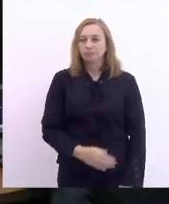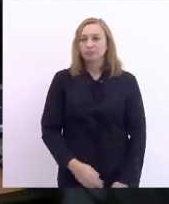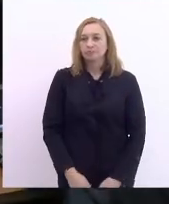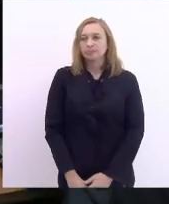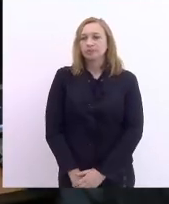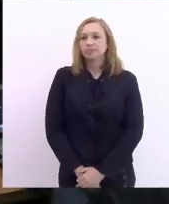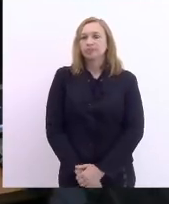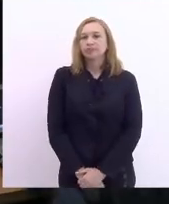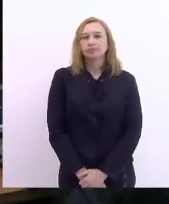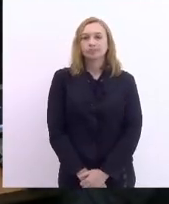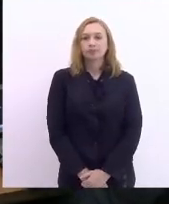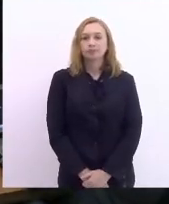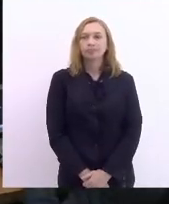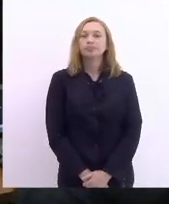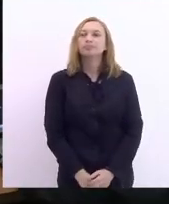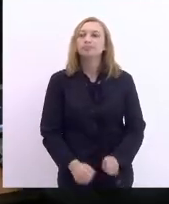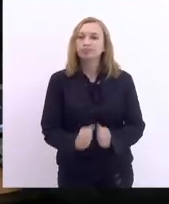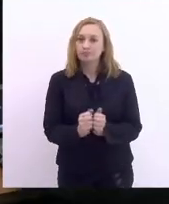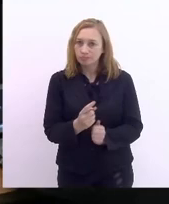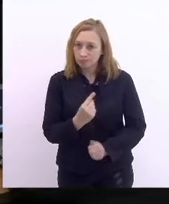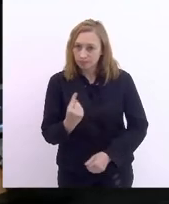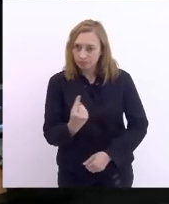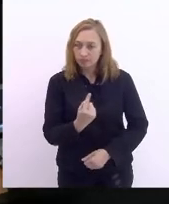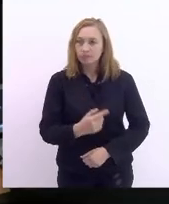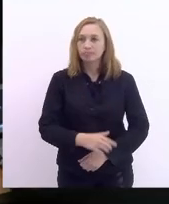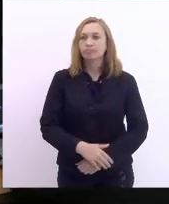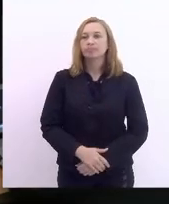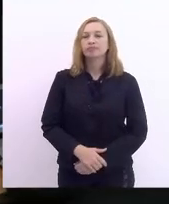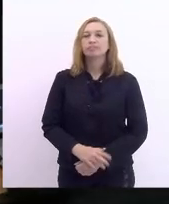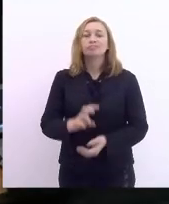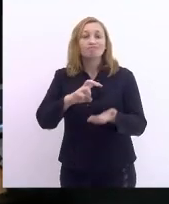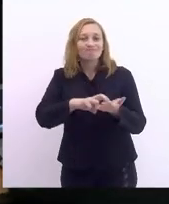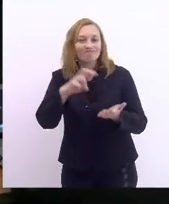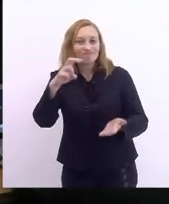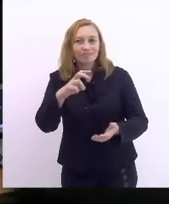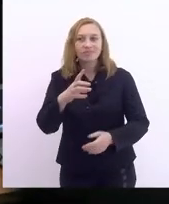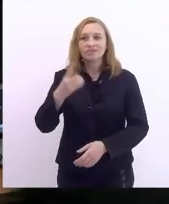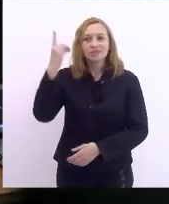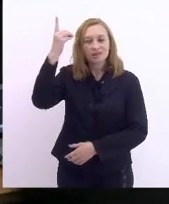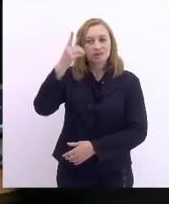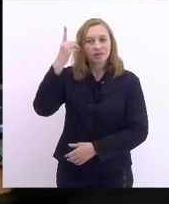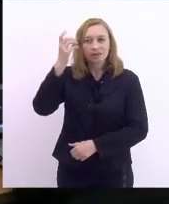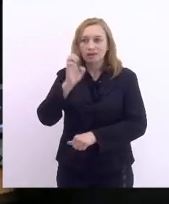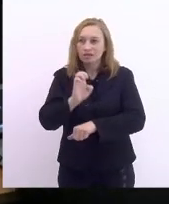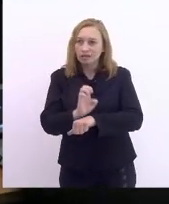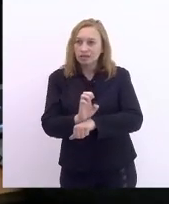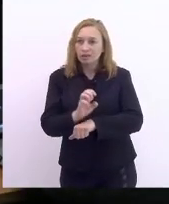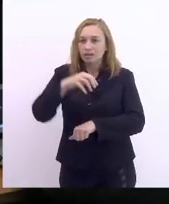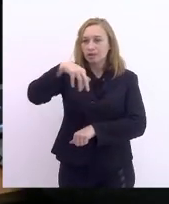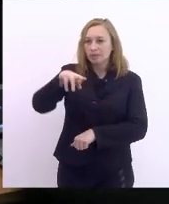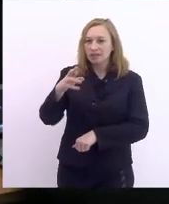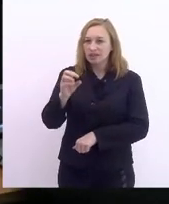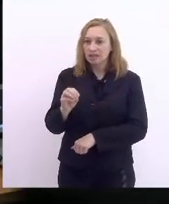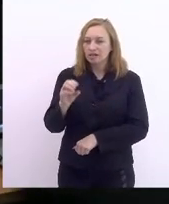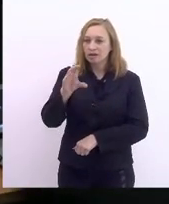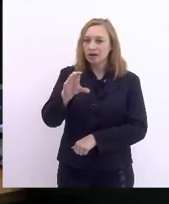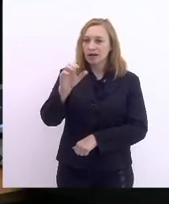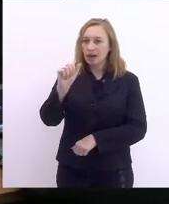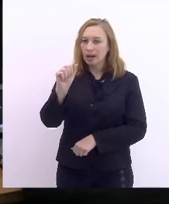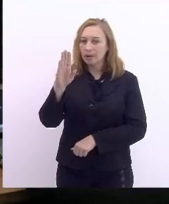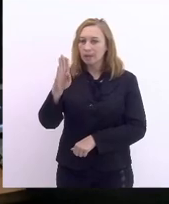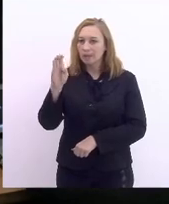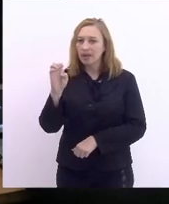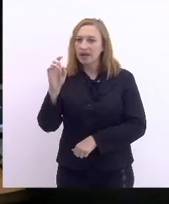que estão conosco e essa manhã o deputado estadual Marcelo cabeleireiro